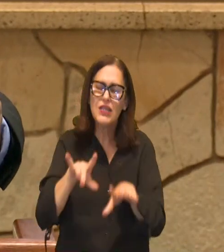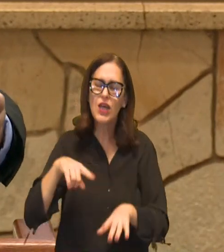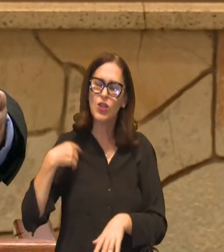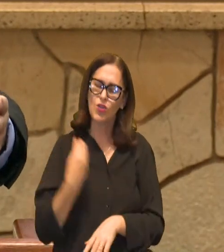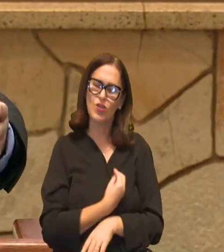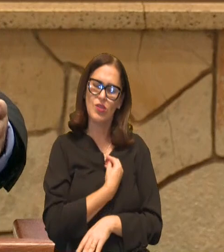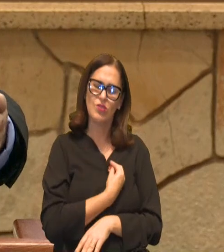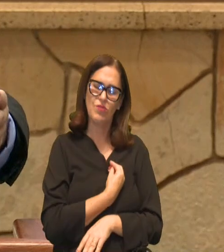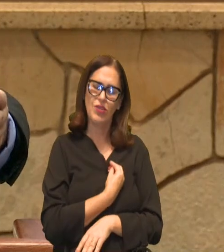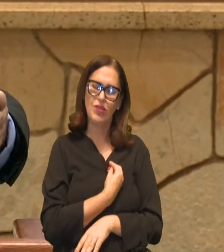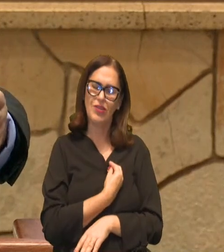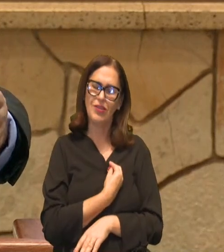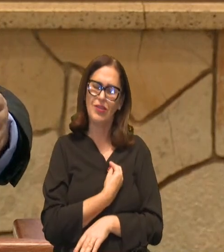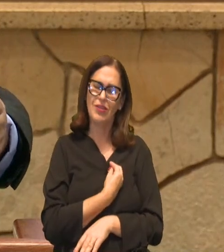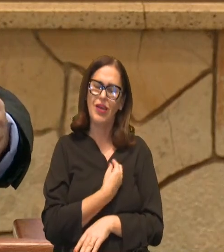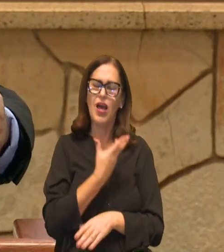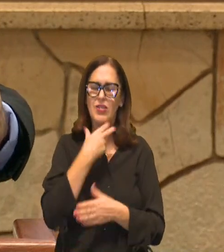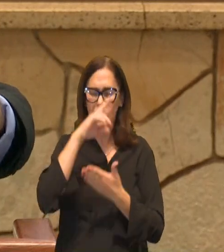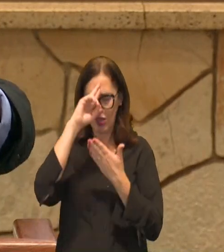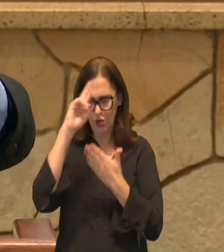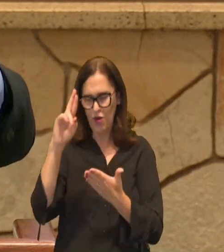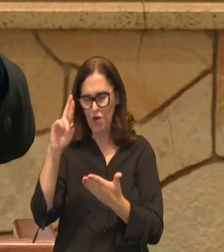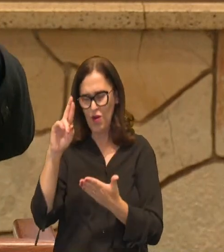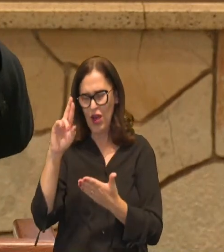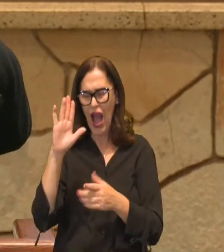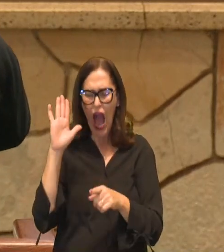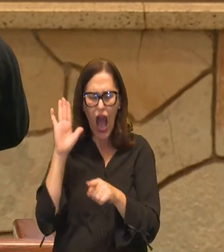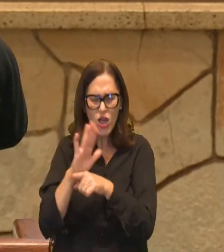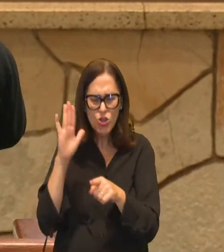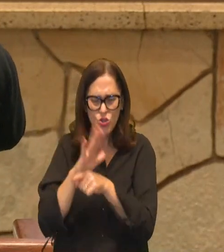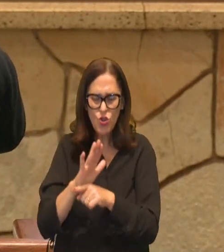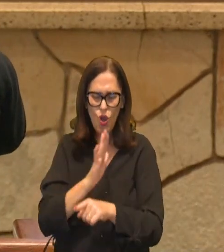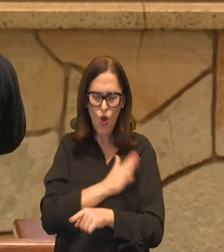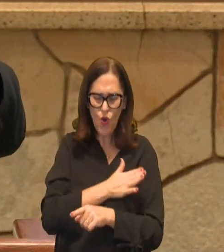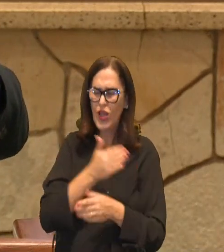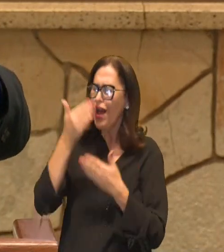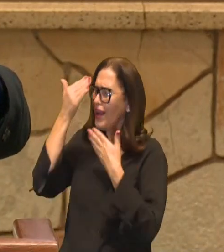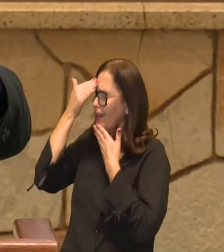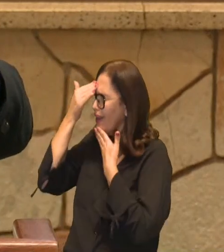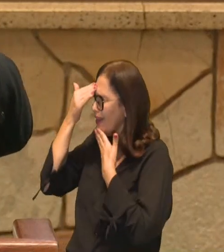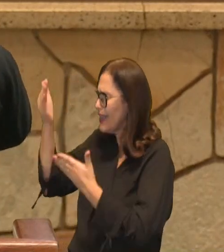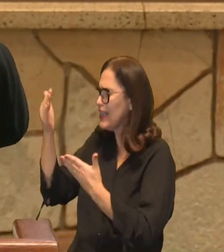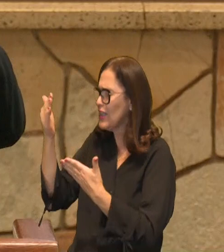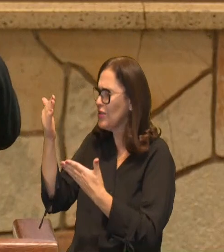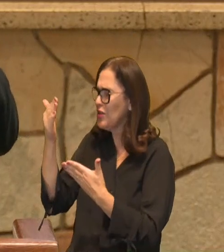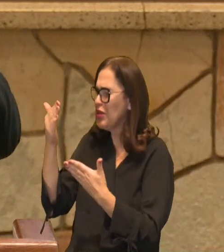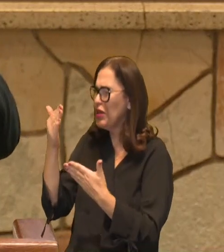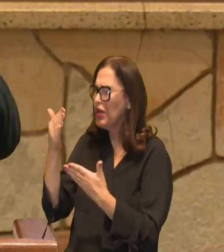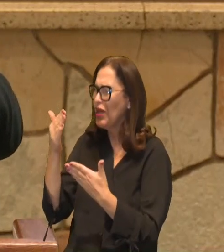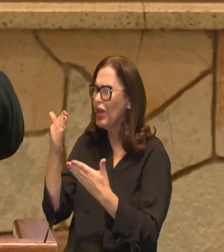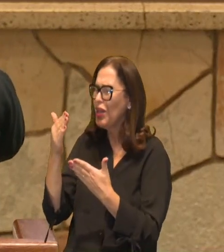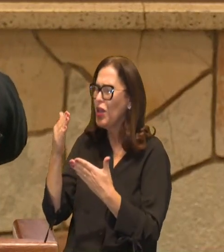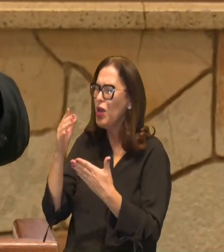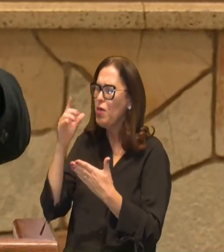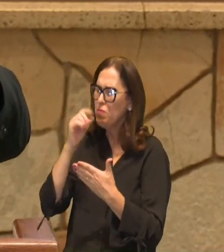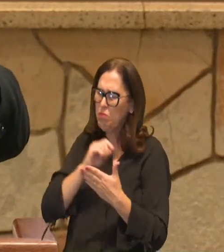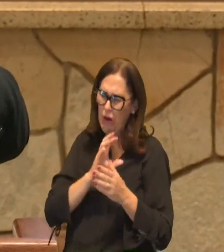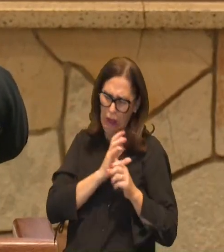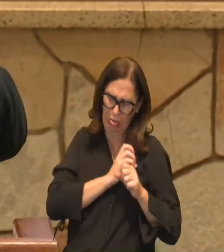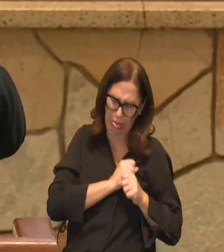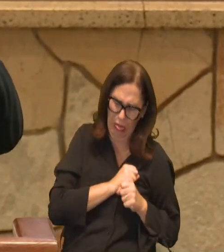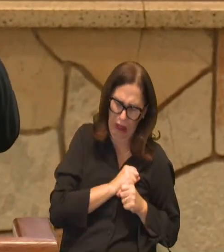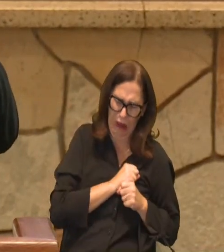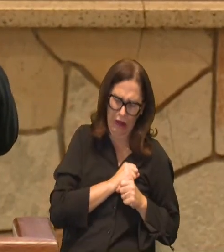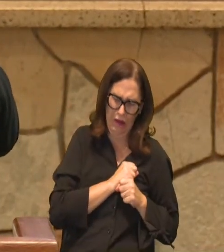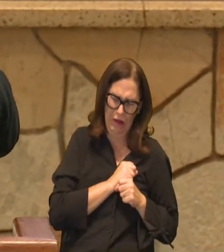nossas vidas, Senhor. Senhor querido, ajuda-nos a termos um coração agradecido e menos rancoroso, Senhor, menos cheio